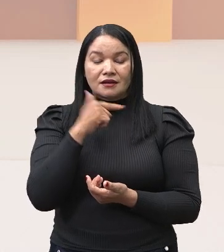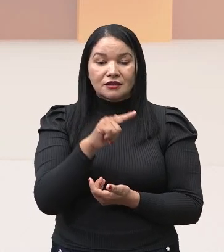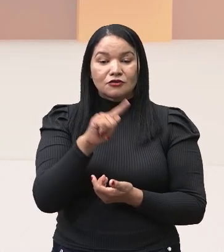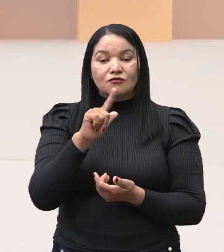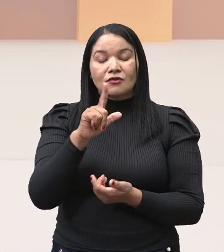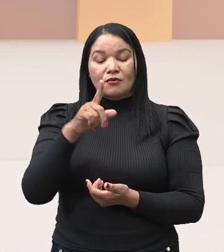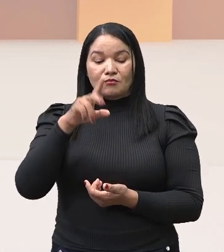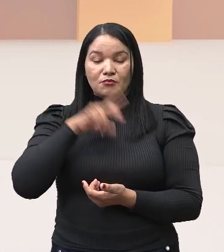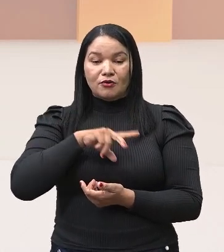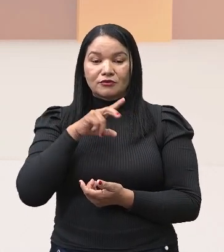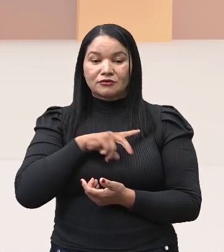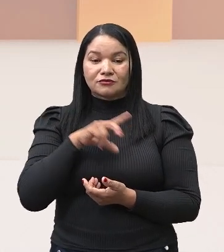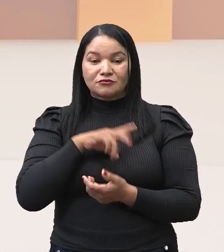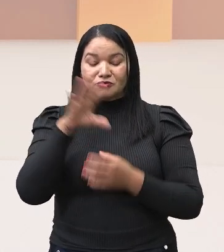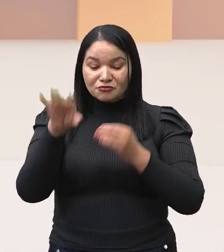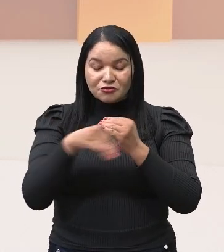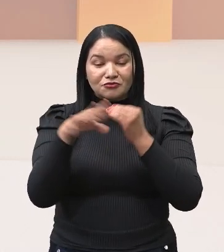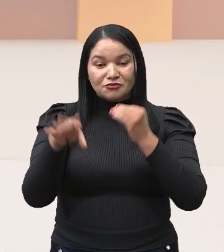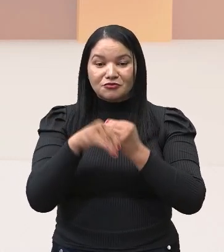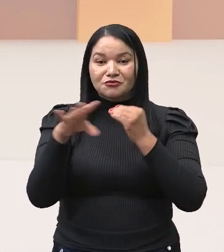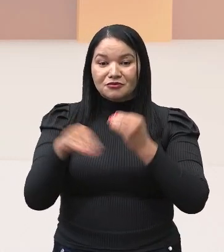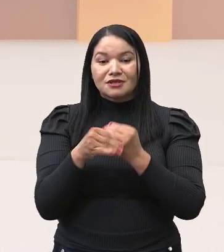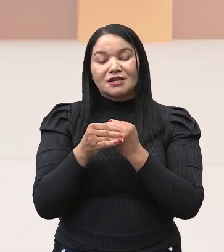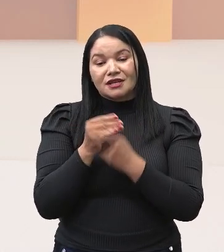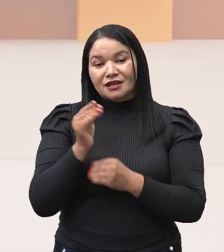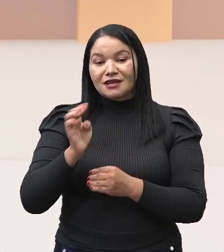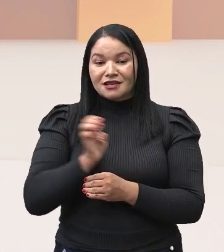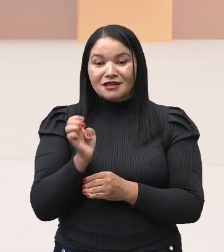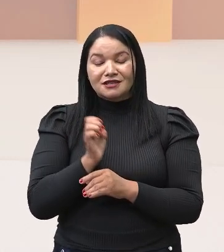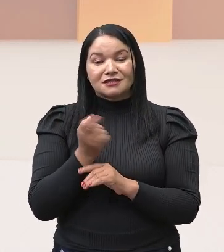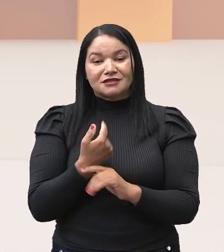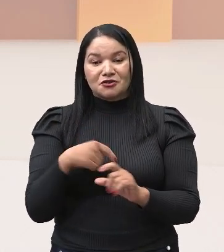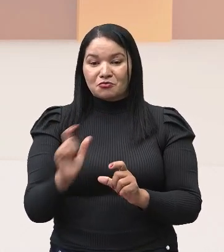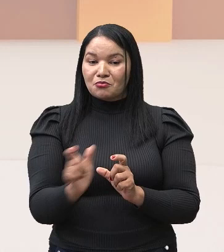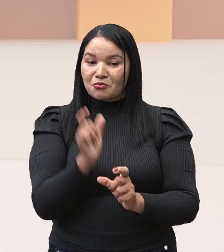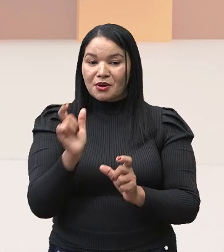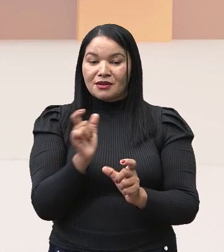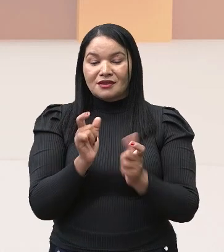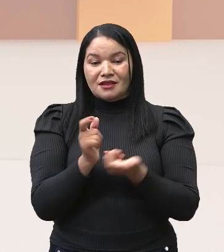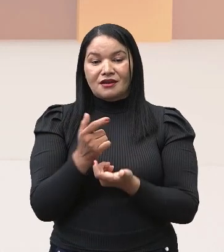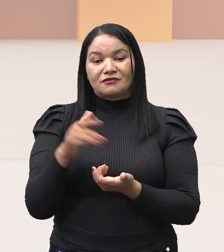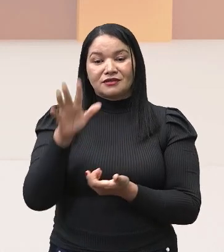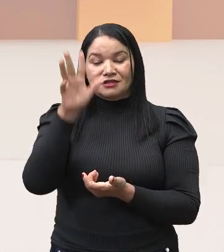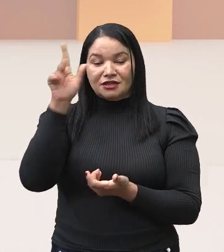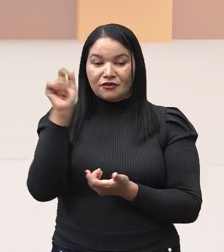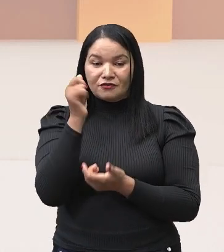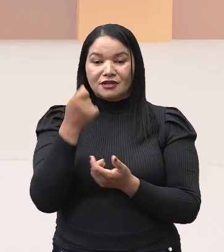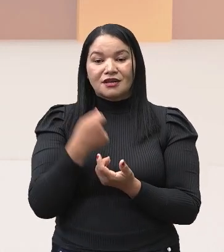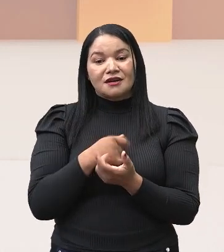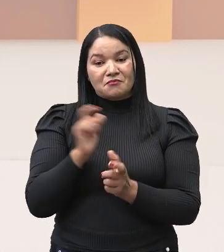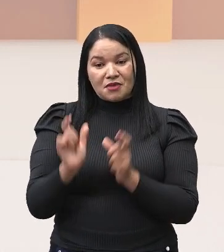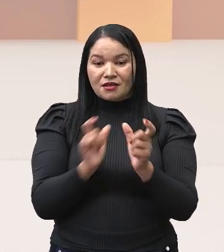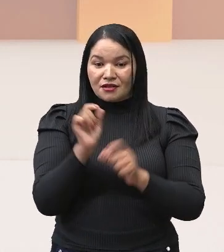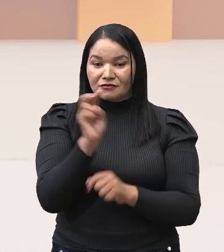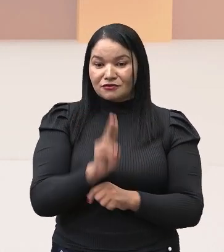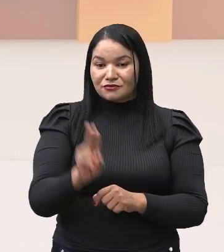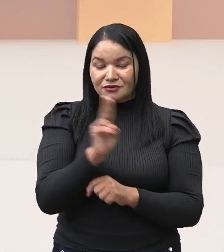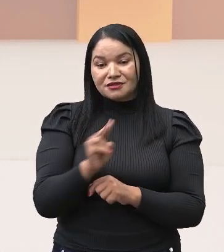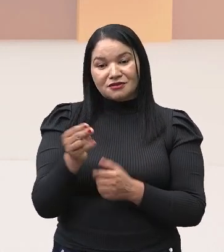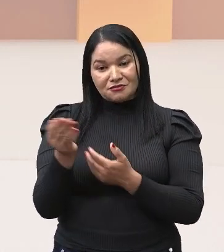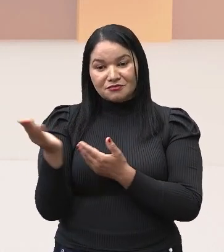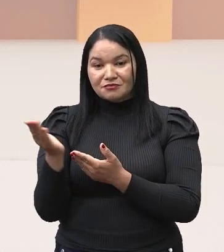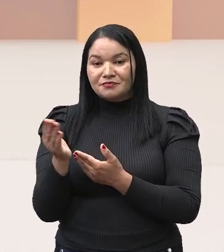foi bastante enriquecida por termos africanos, como essas palavras que nós citamos agora, que estão